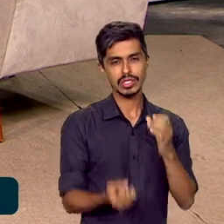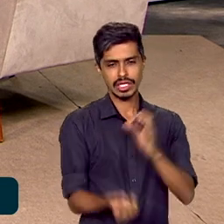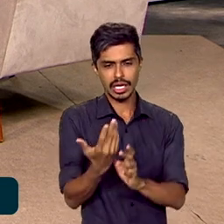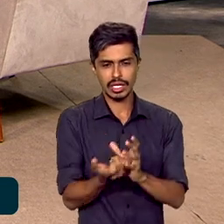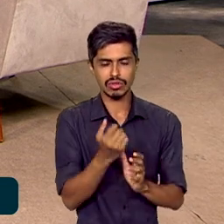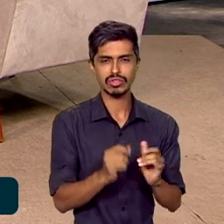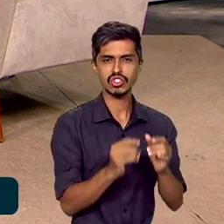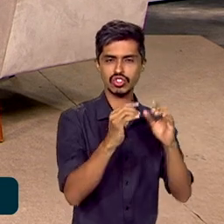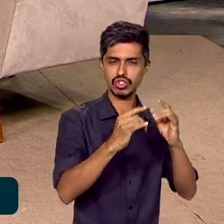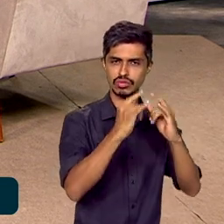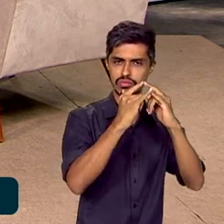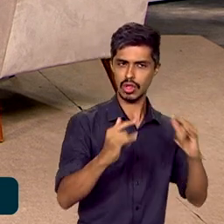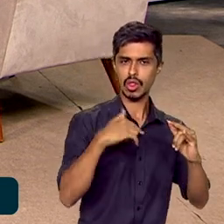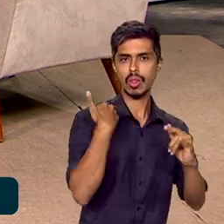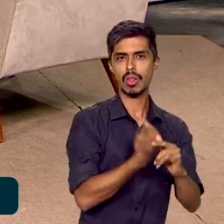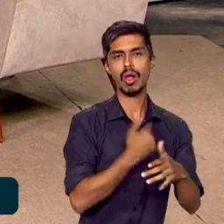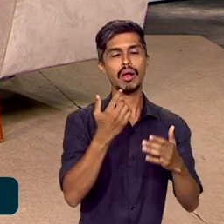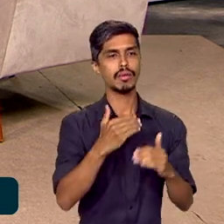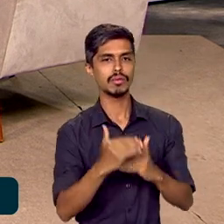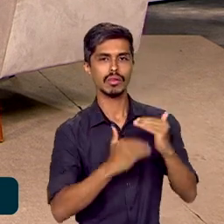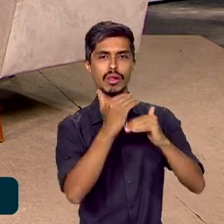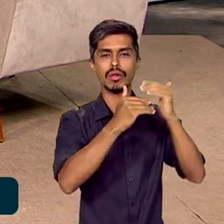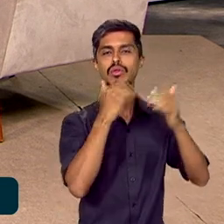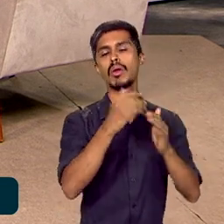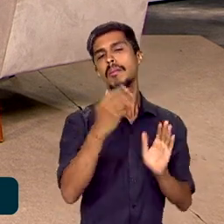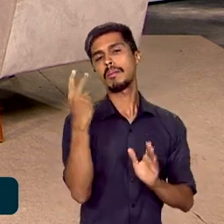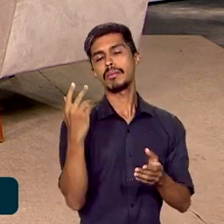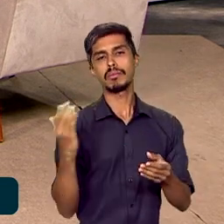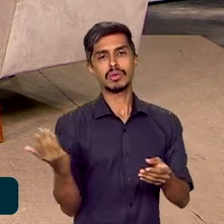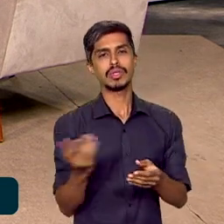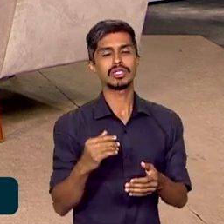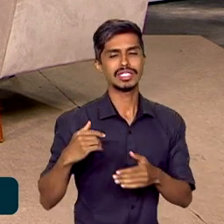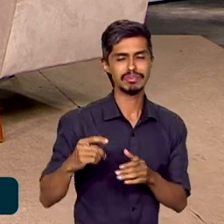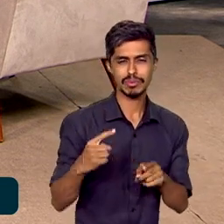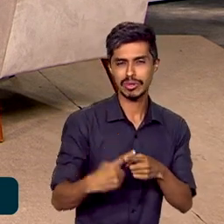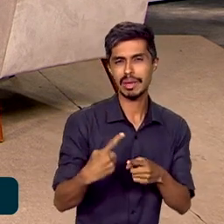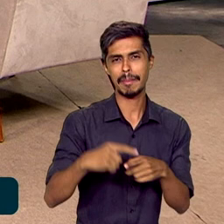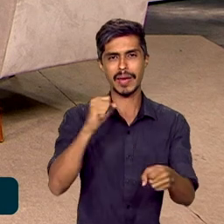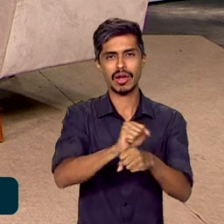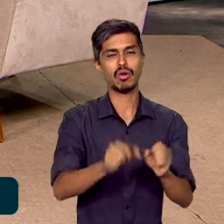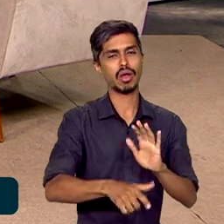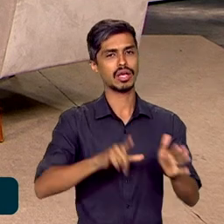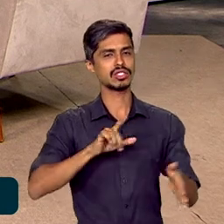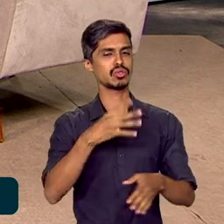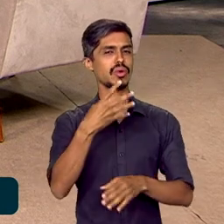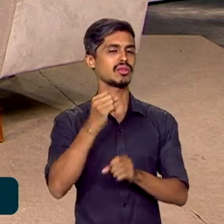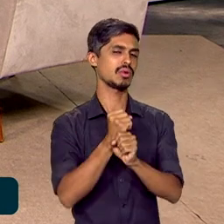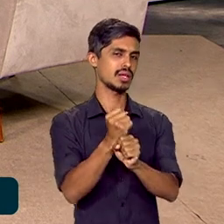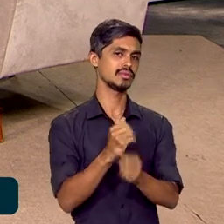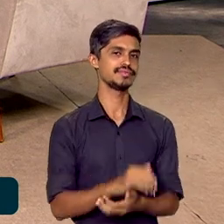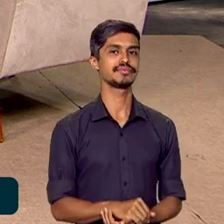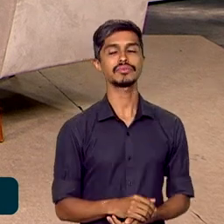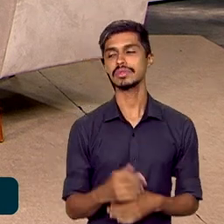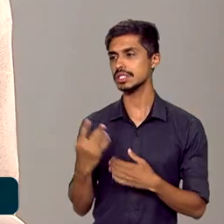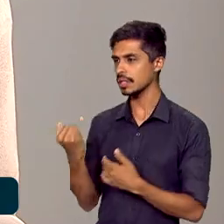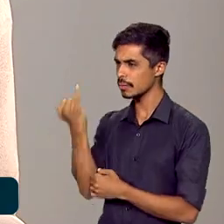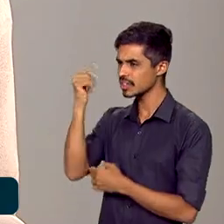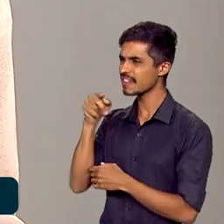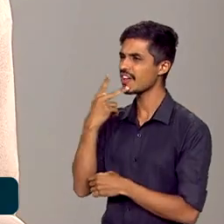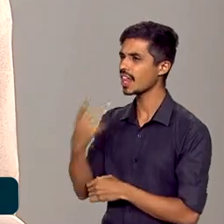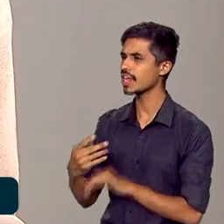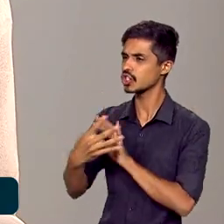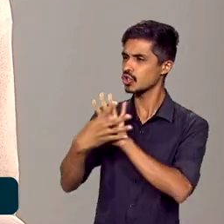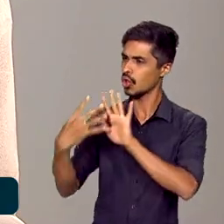de assentamentos e assim a gente vai evoluindo um processo que foi paralisado nos últimos 4 anos. É importante você falar isso, César, né? De orçamento,